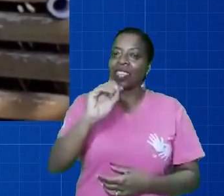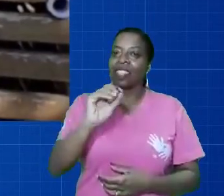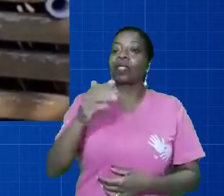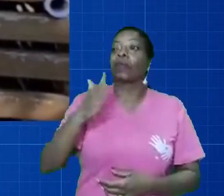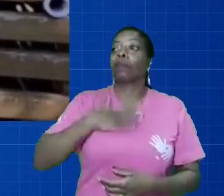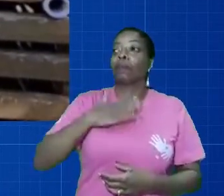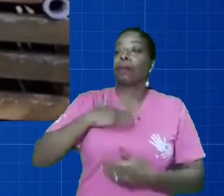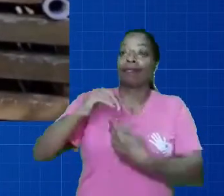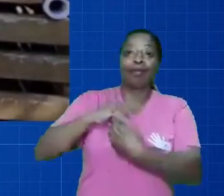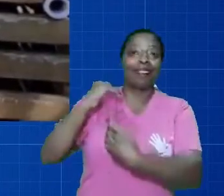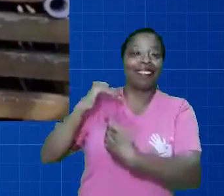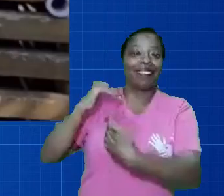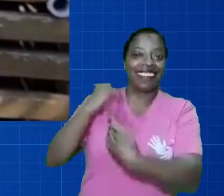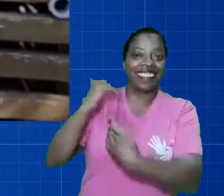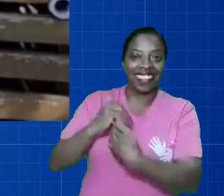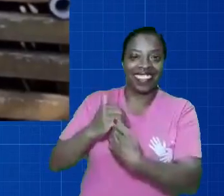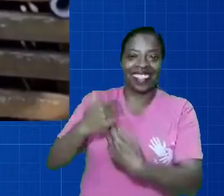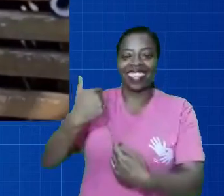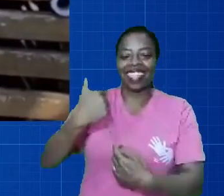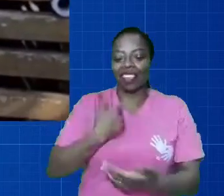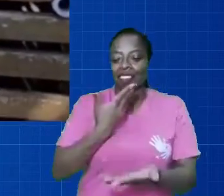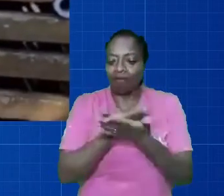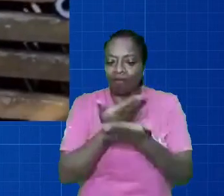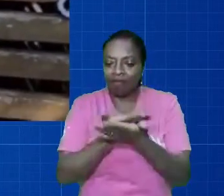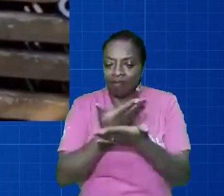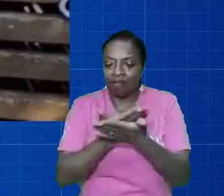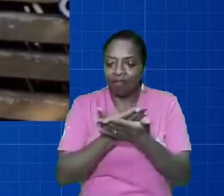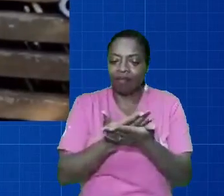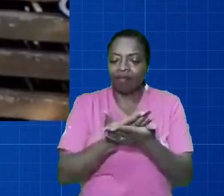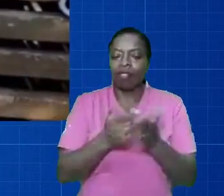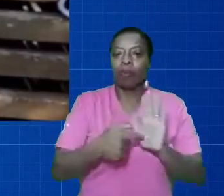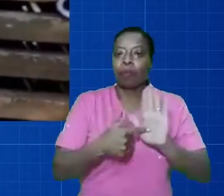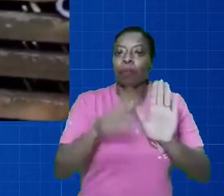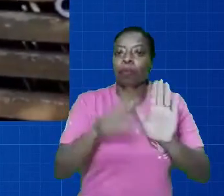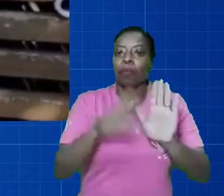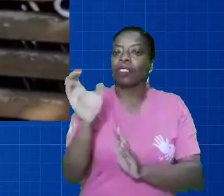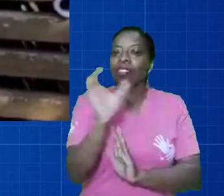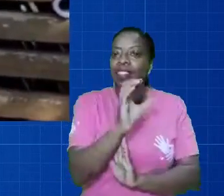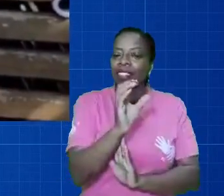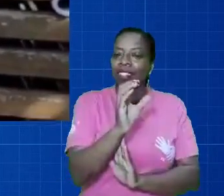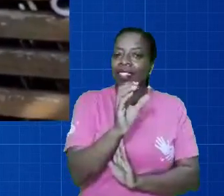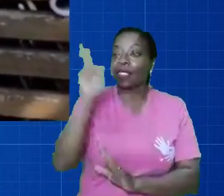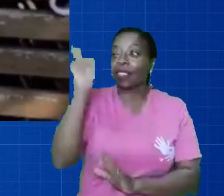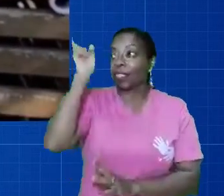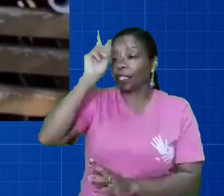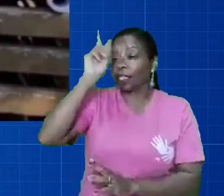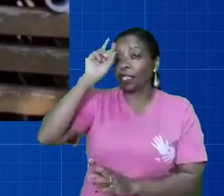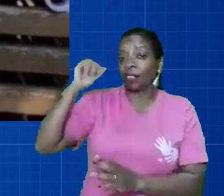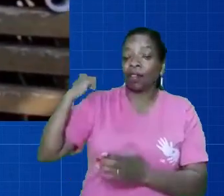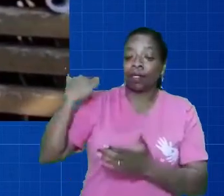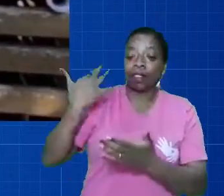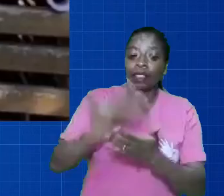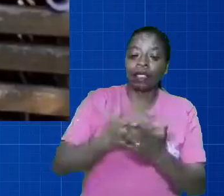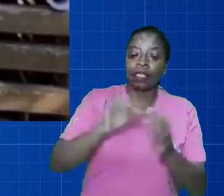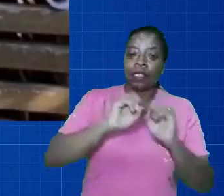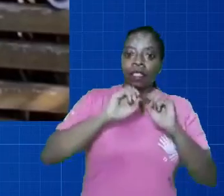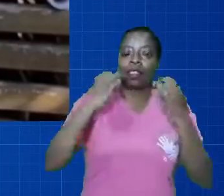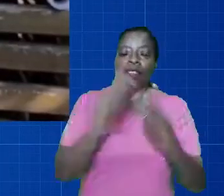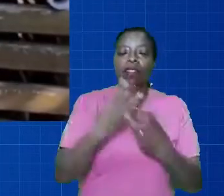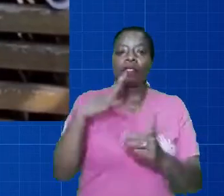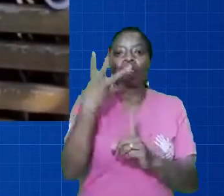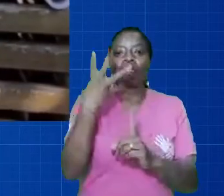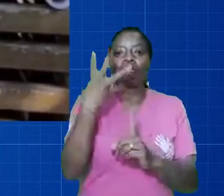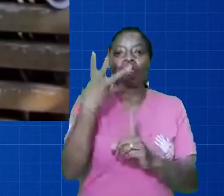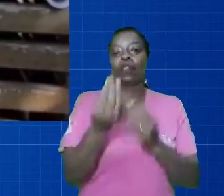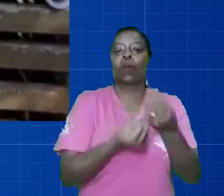fiz um levantamento histórico sobre a oficina de arte, de como funcionava, de como ela era composta, as pessoas que trabalhavam